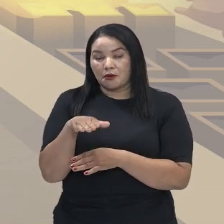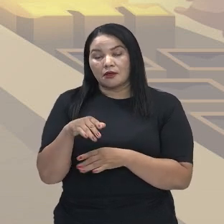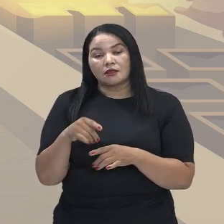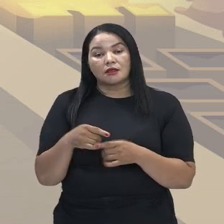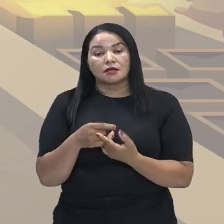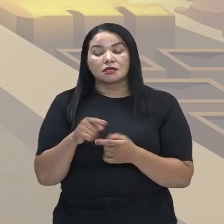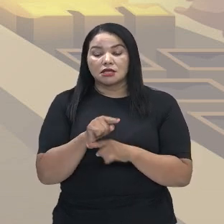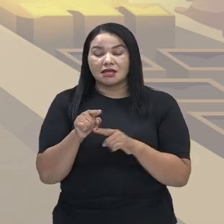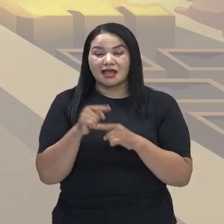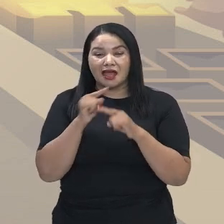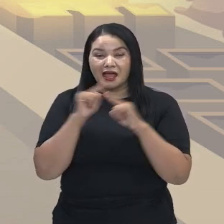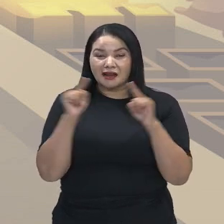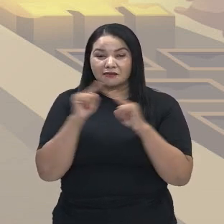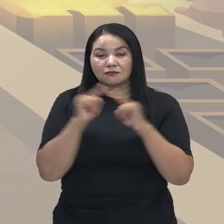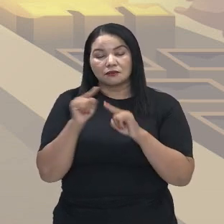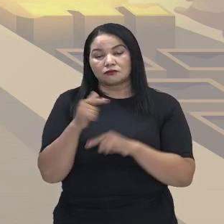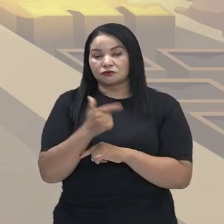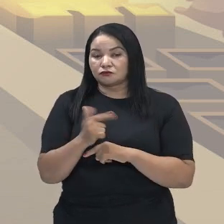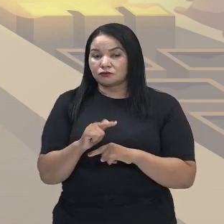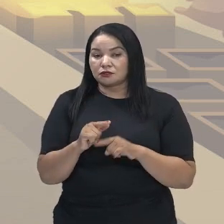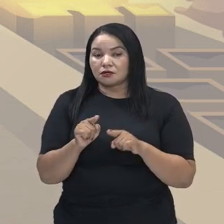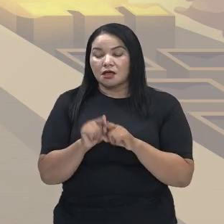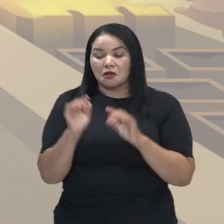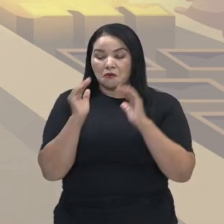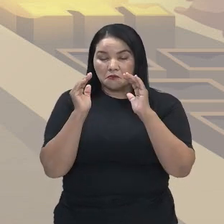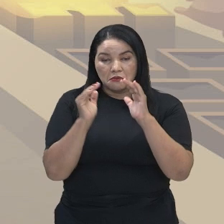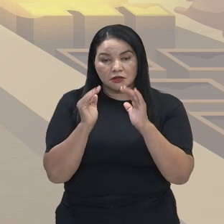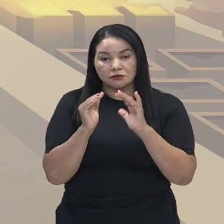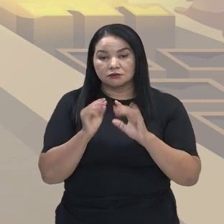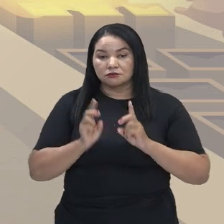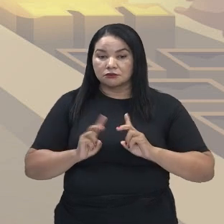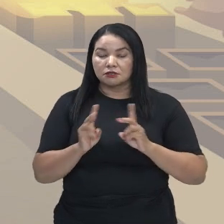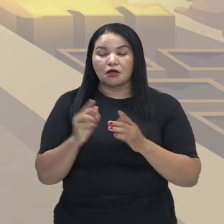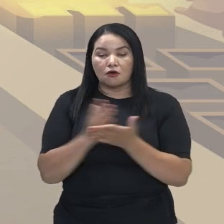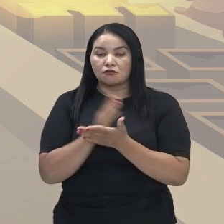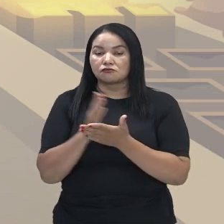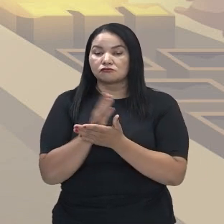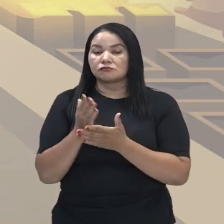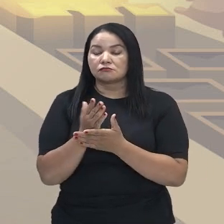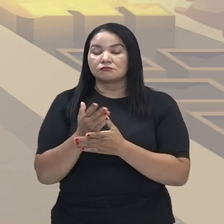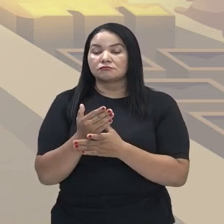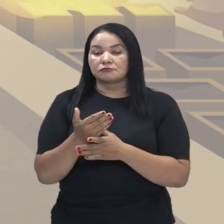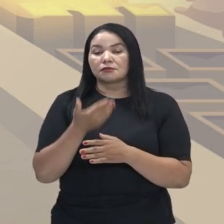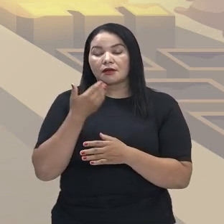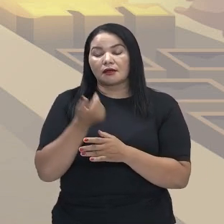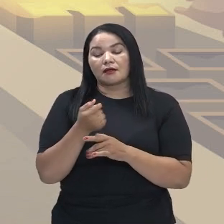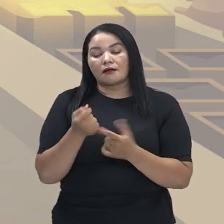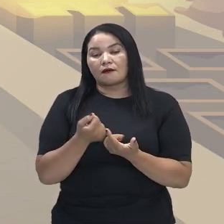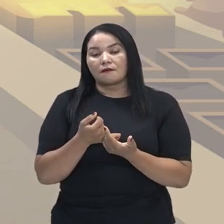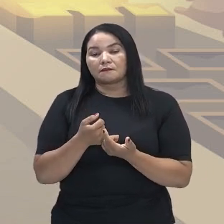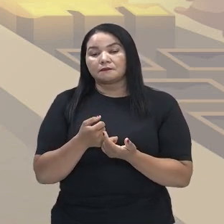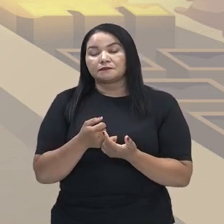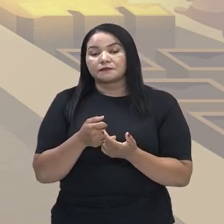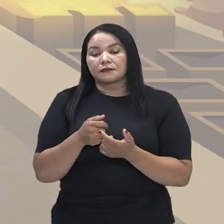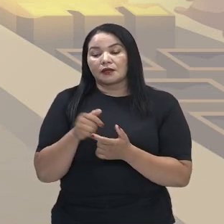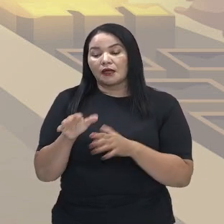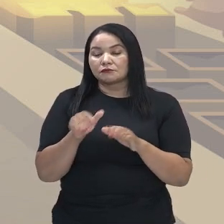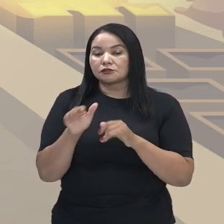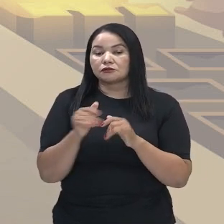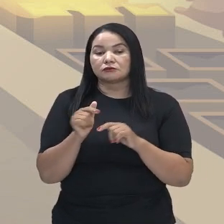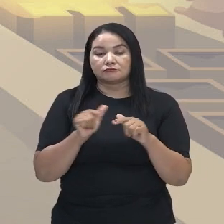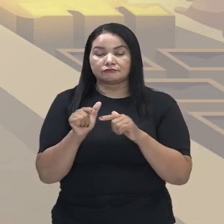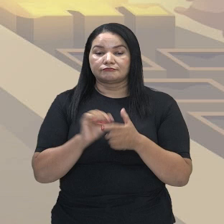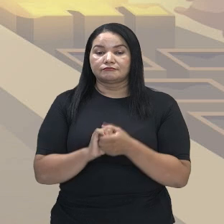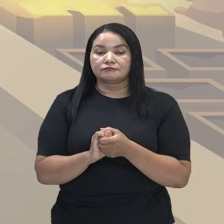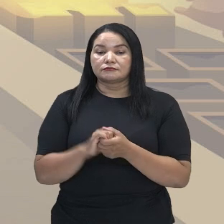tanto, que era propenso a ser mais obediente. Por isso, muitos preferiam explorar essa mão de obra. Os ambientes eram